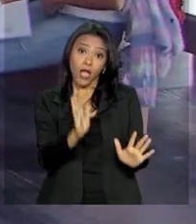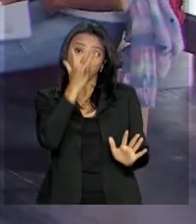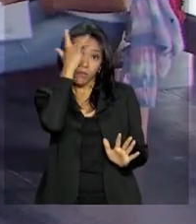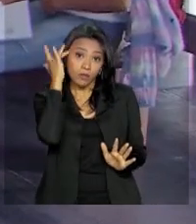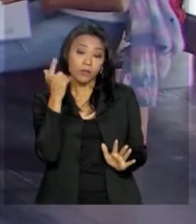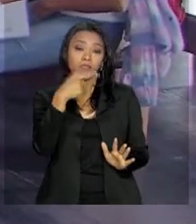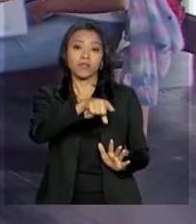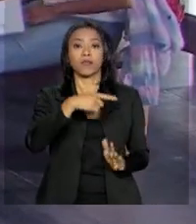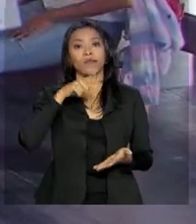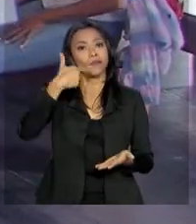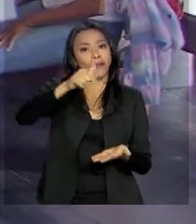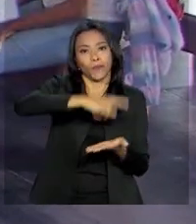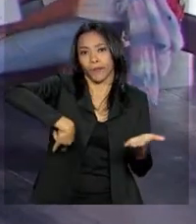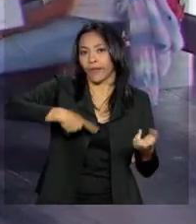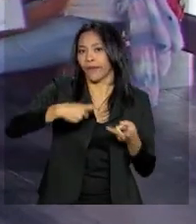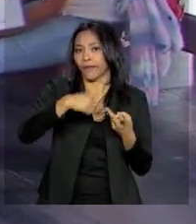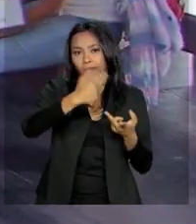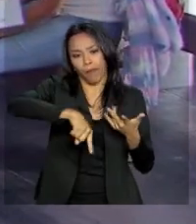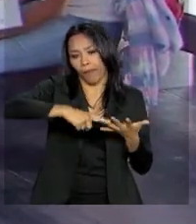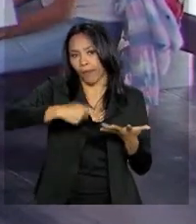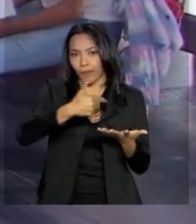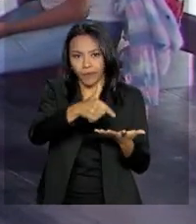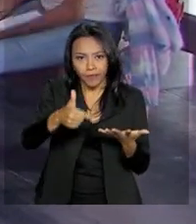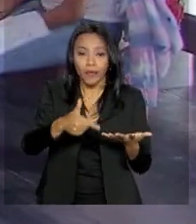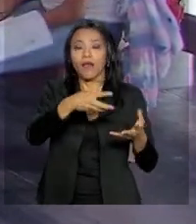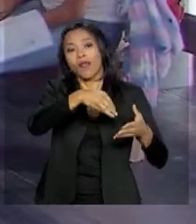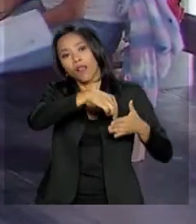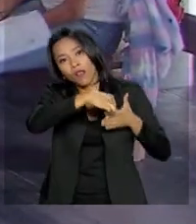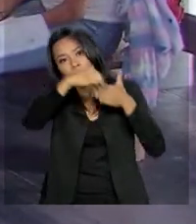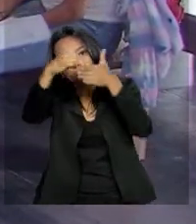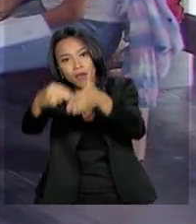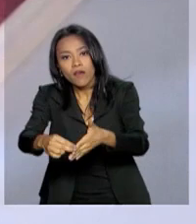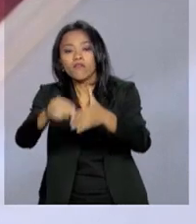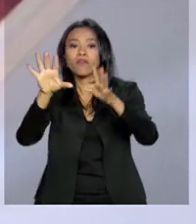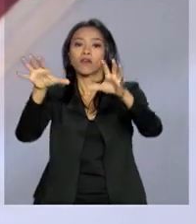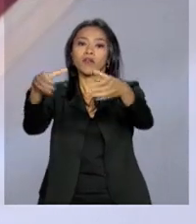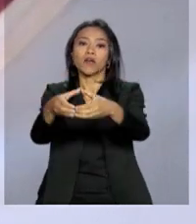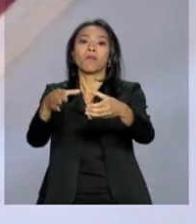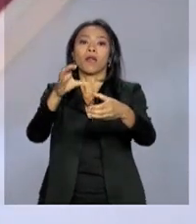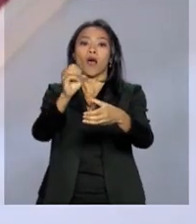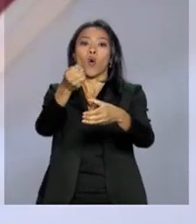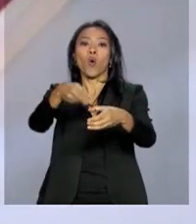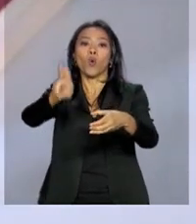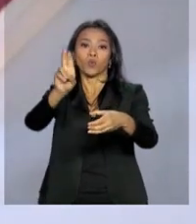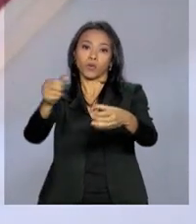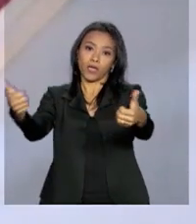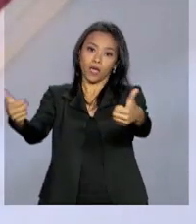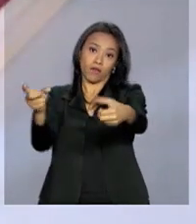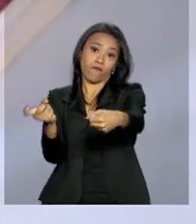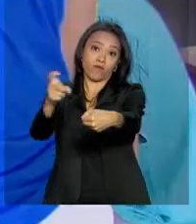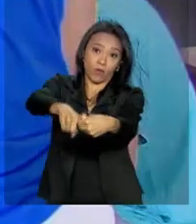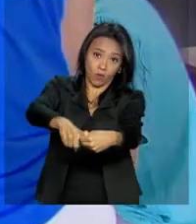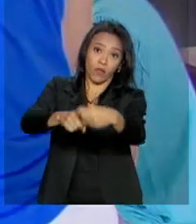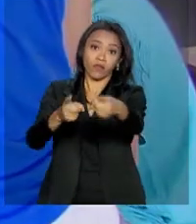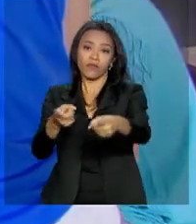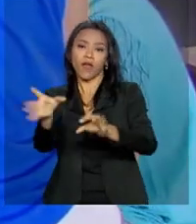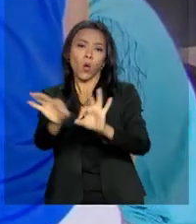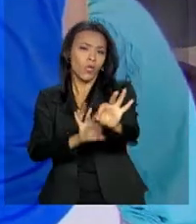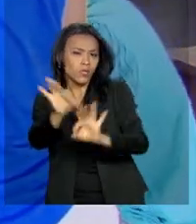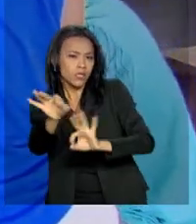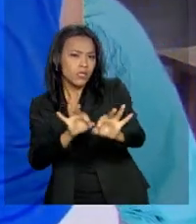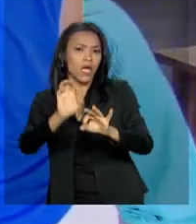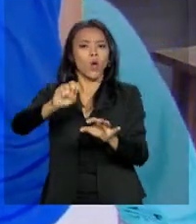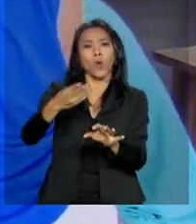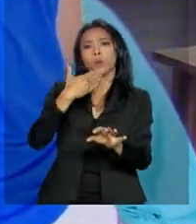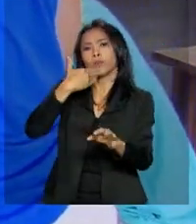são encaminhadas para as agências internacionais ligadas às nações unidas que providenciam os atos necessários ou para o pedido de